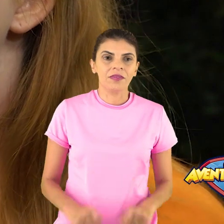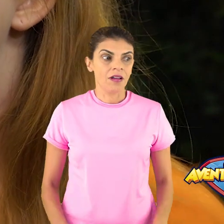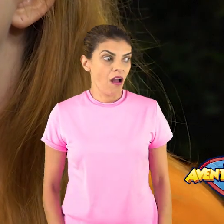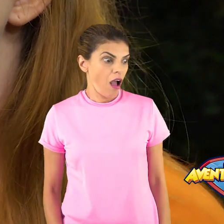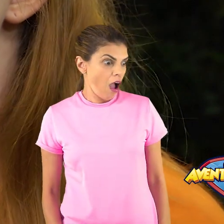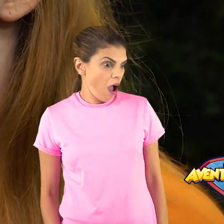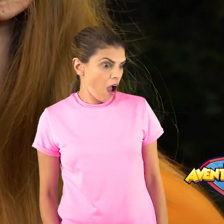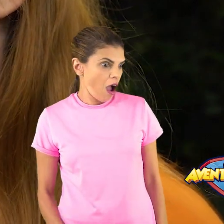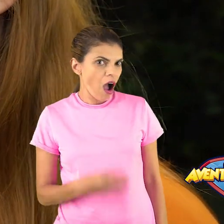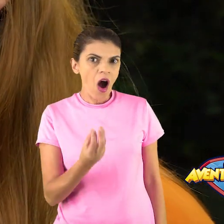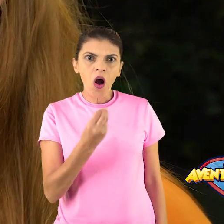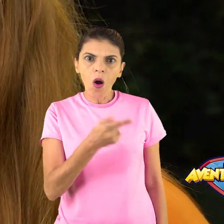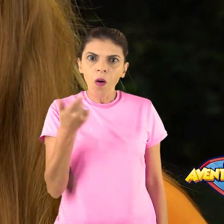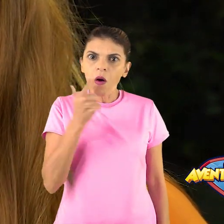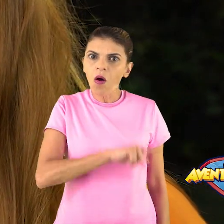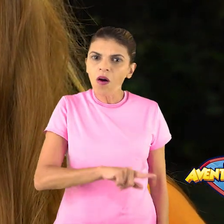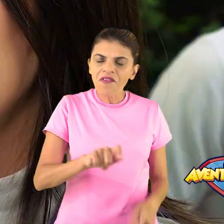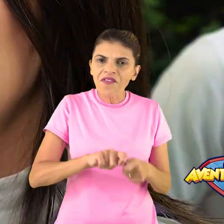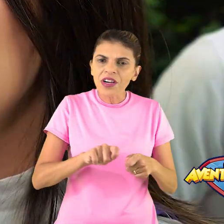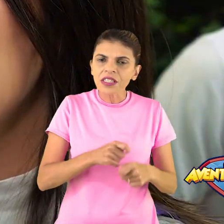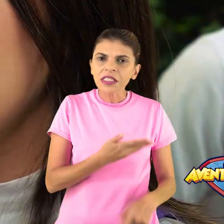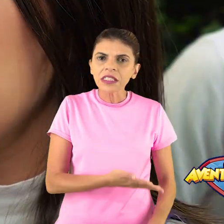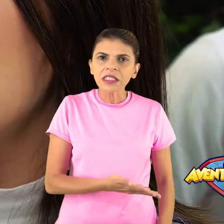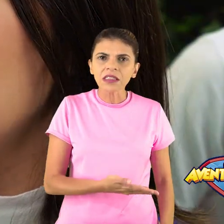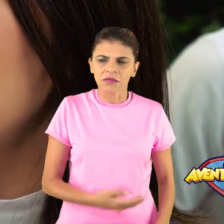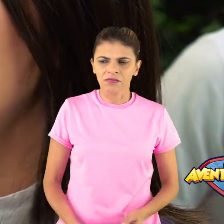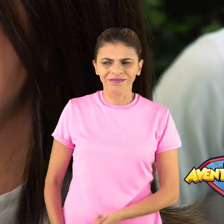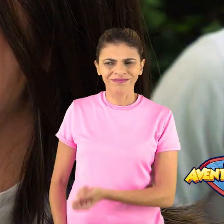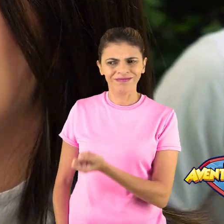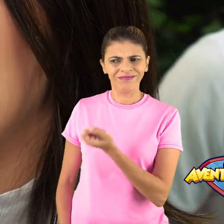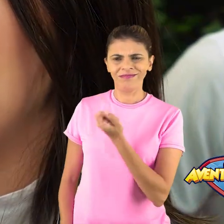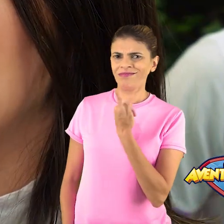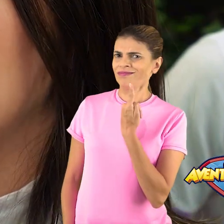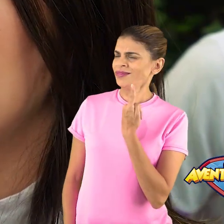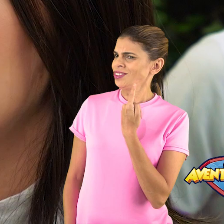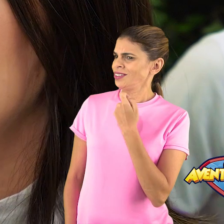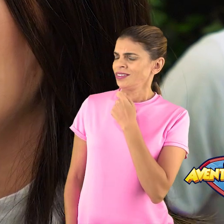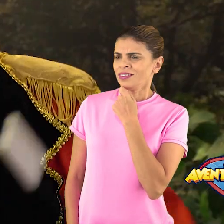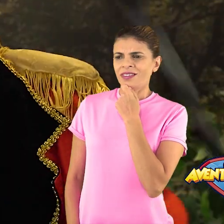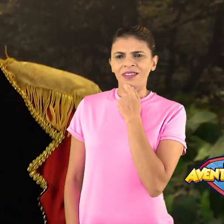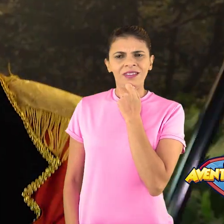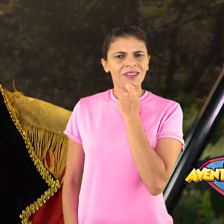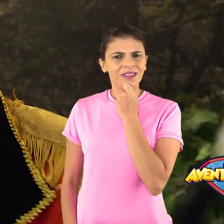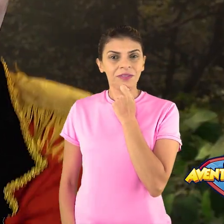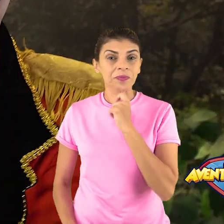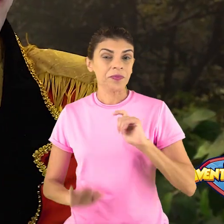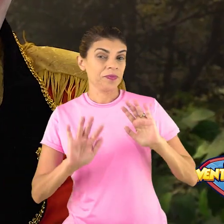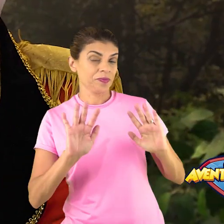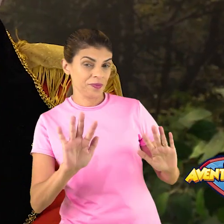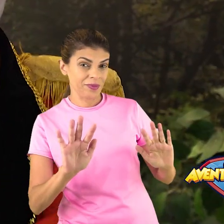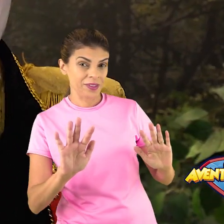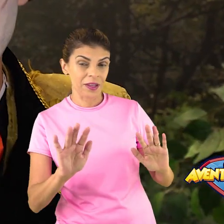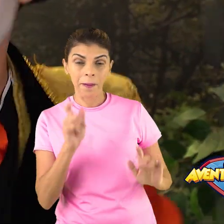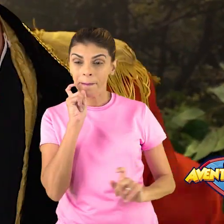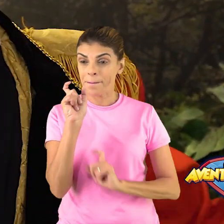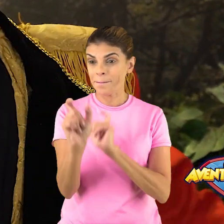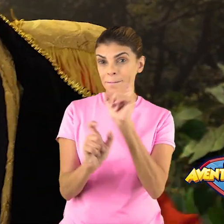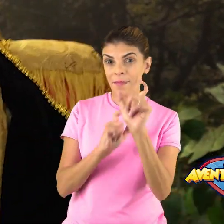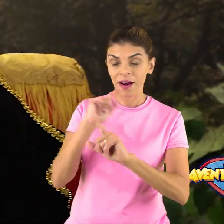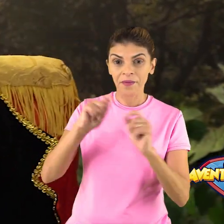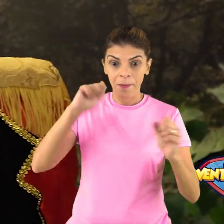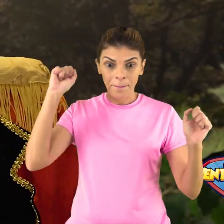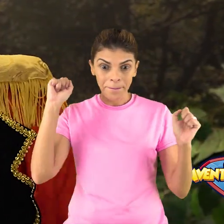Como ele vai fazer isso? Isso tá muito estranho! Agora basta falar as palavras